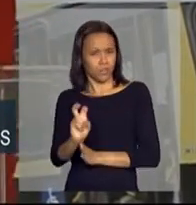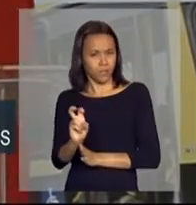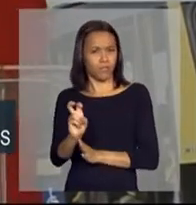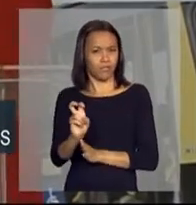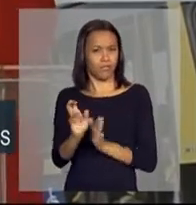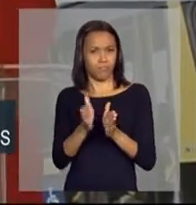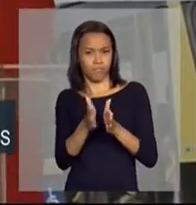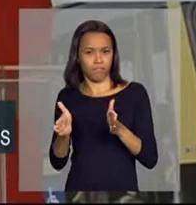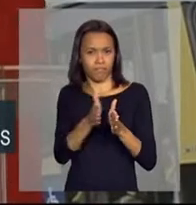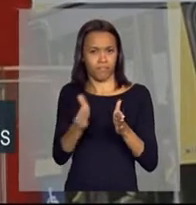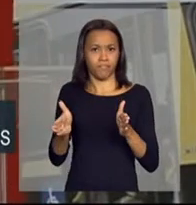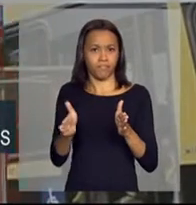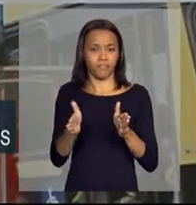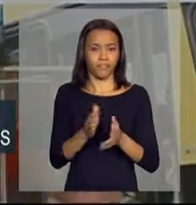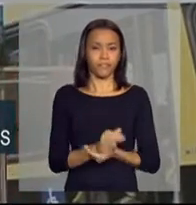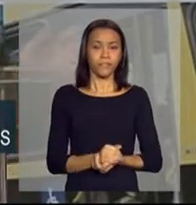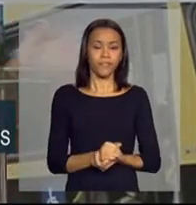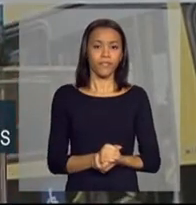2005,